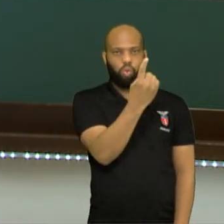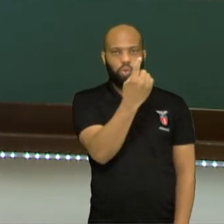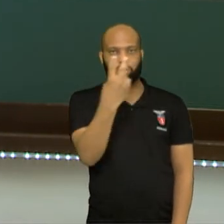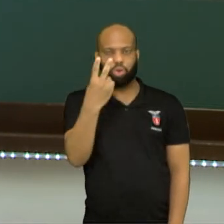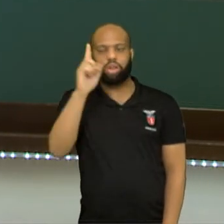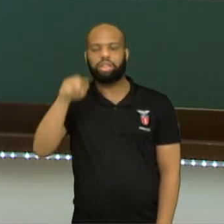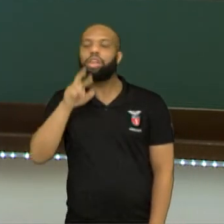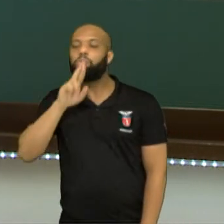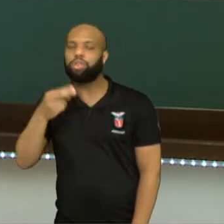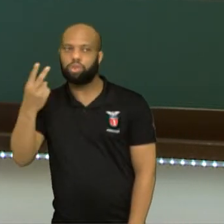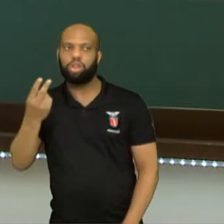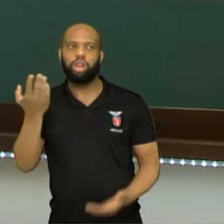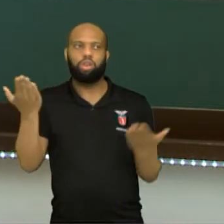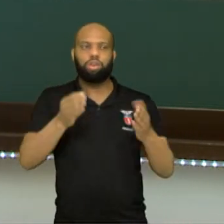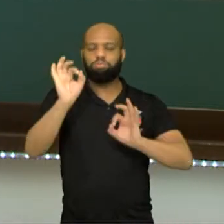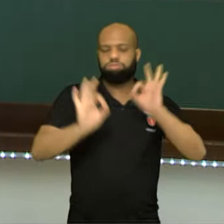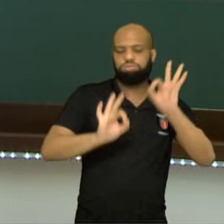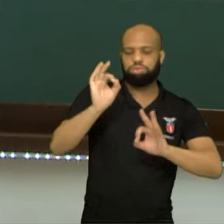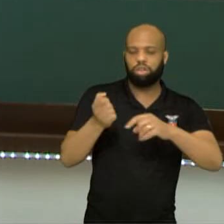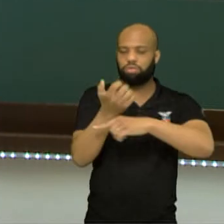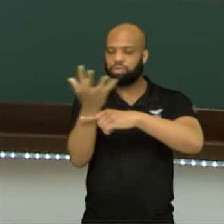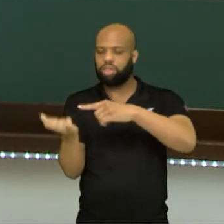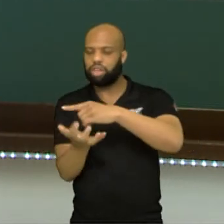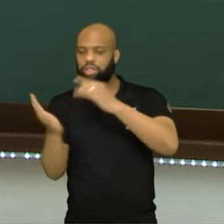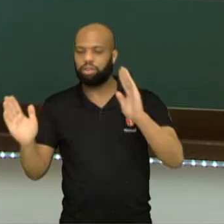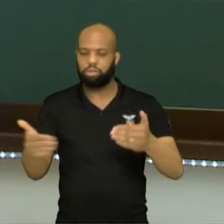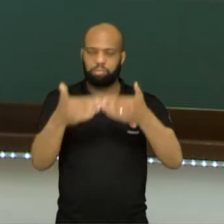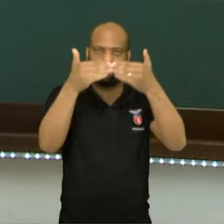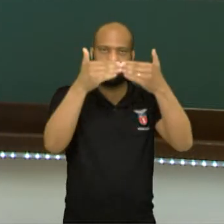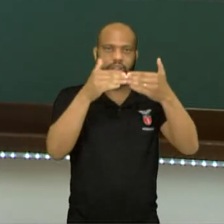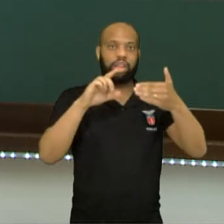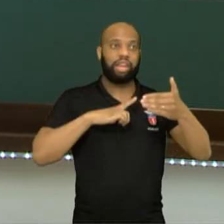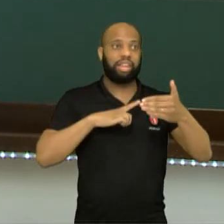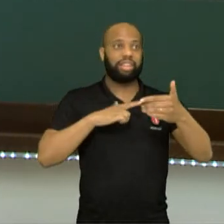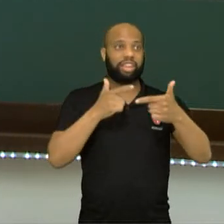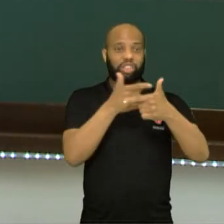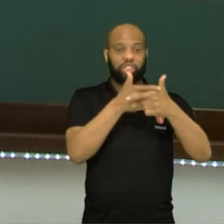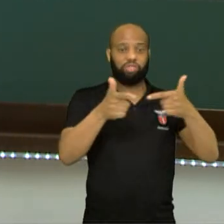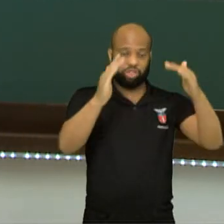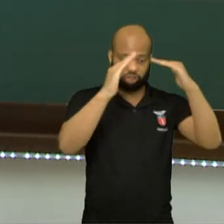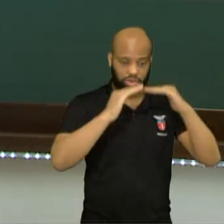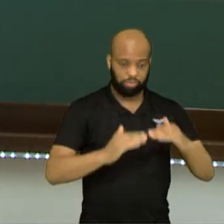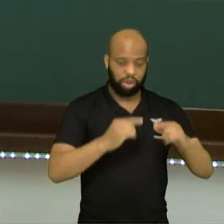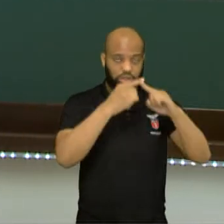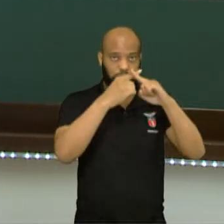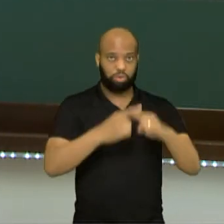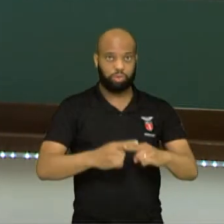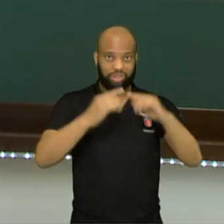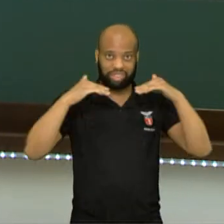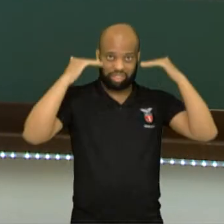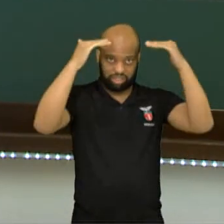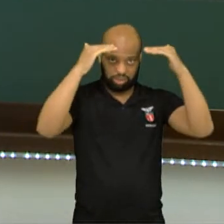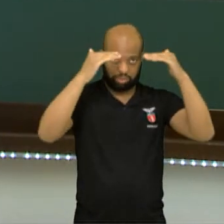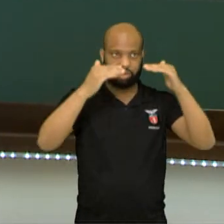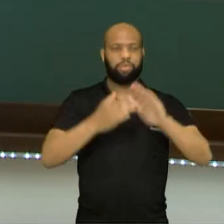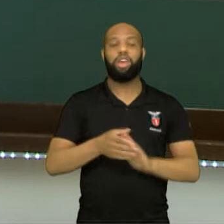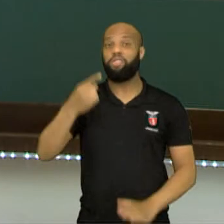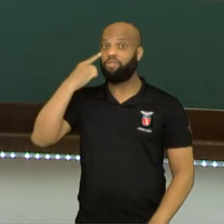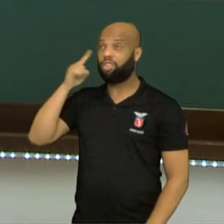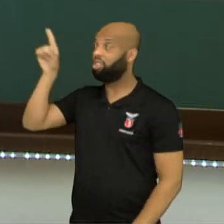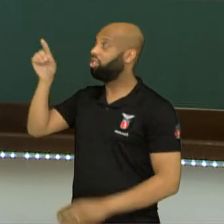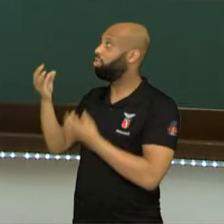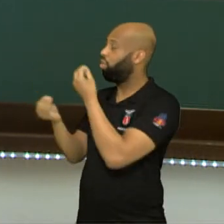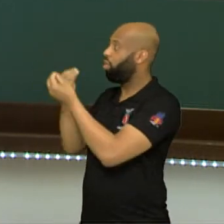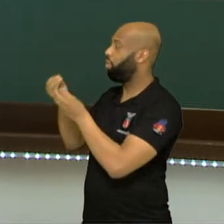próprio 2. Montando as frações equivalentes. Divide por 1, multiplica por 2, deu 4. Divide por